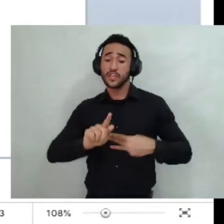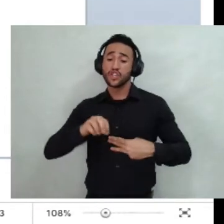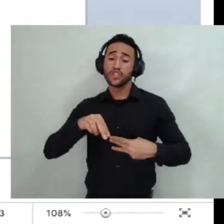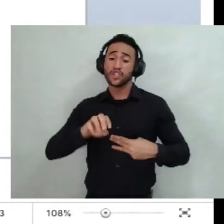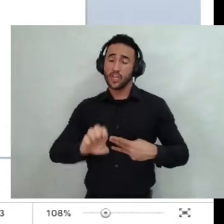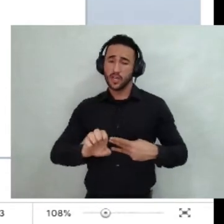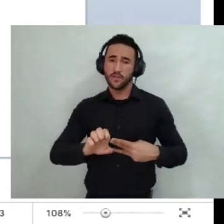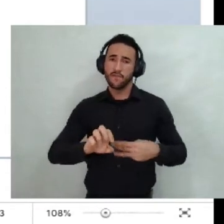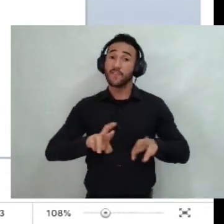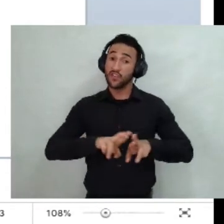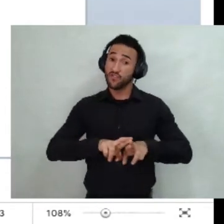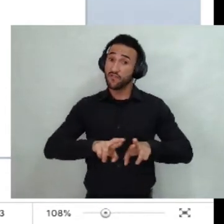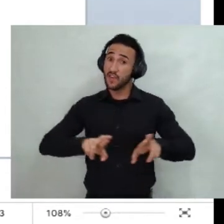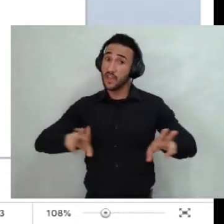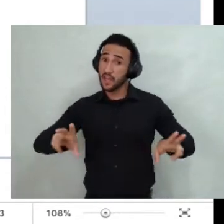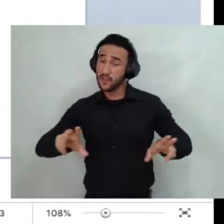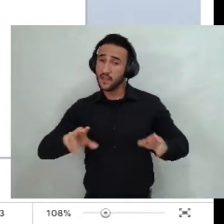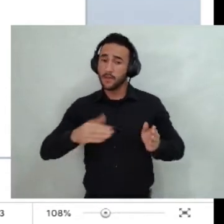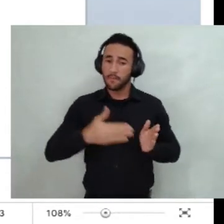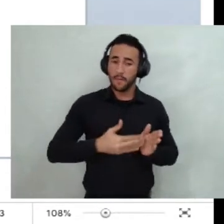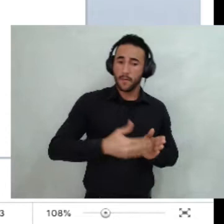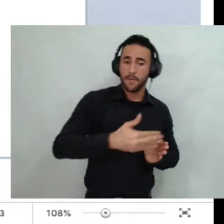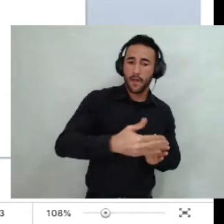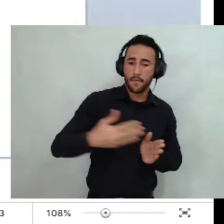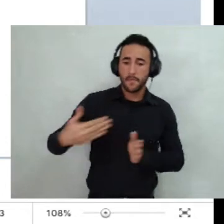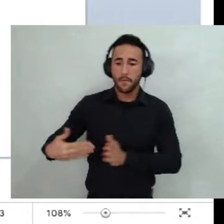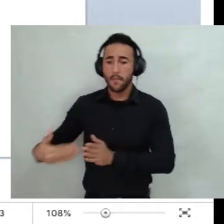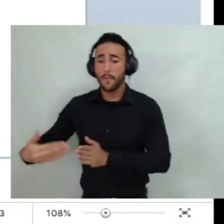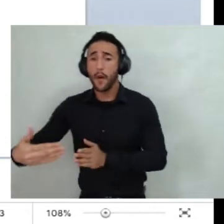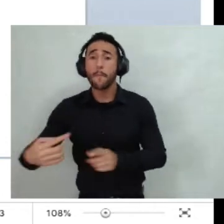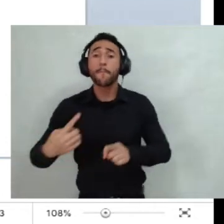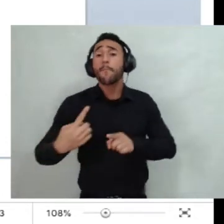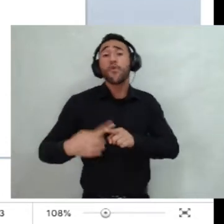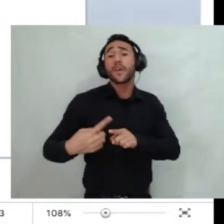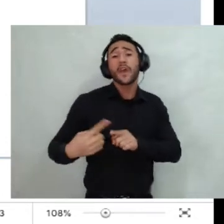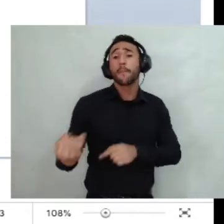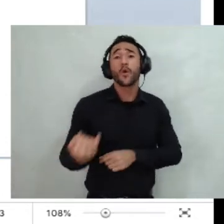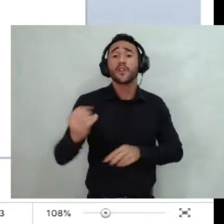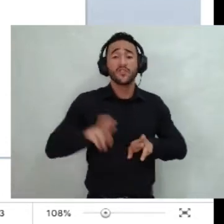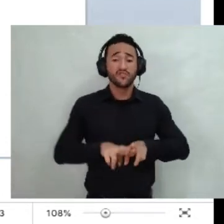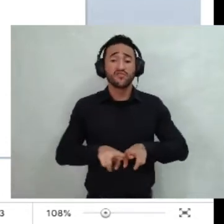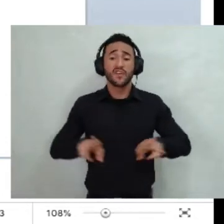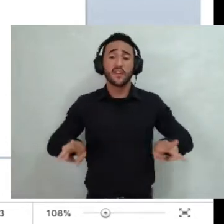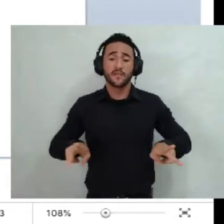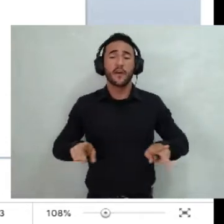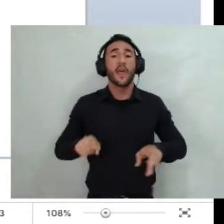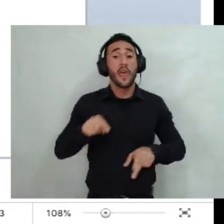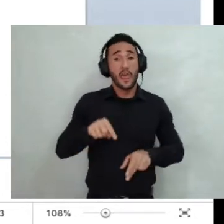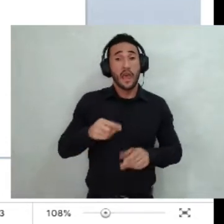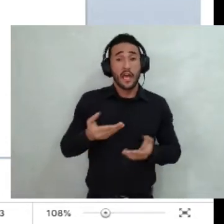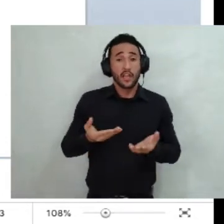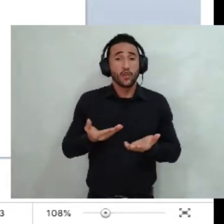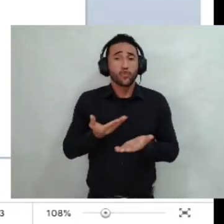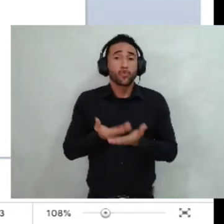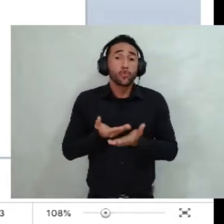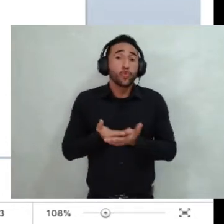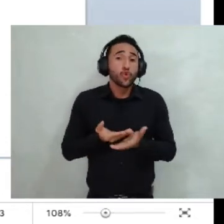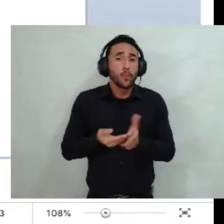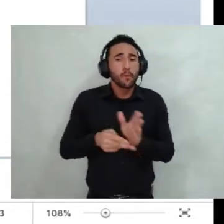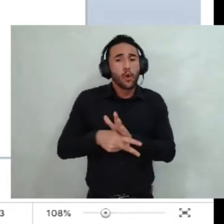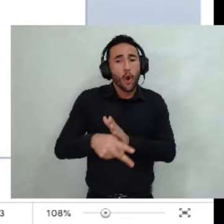protocolos. E por que eu estou comentando isso? Qual é a importância? Vejam, esse é um estudo que a gente fez com algumas amostras no nosso